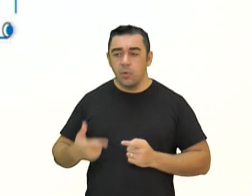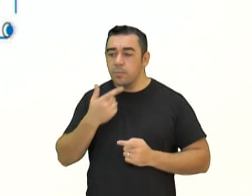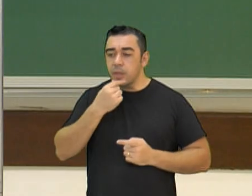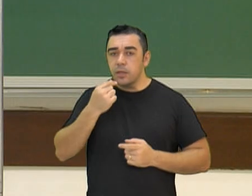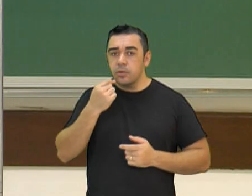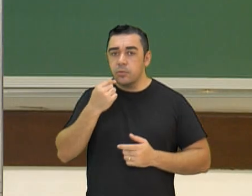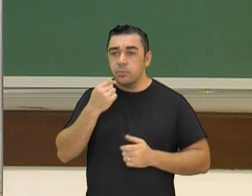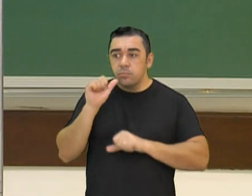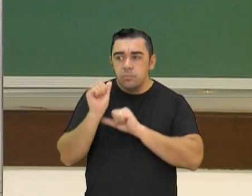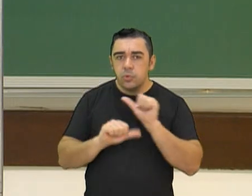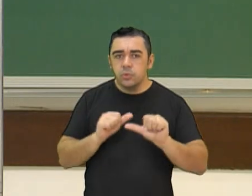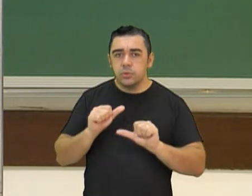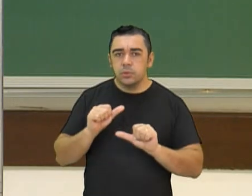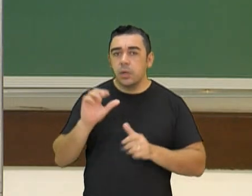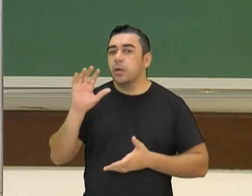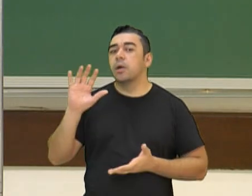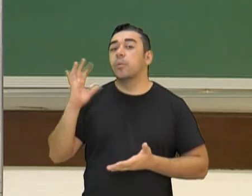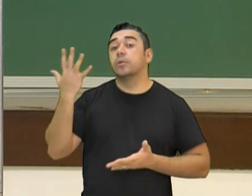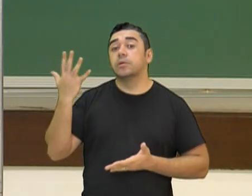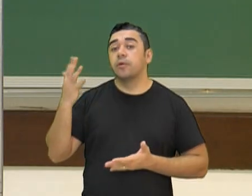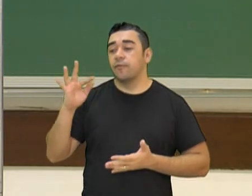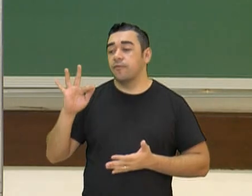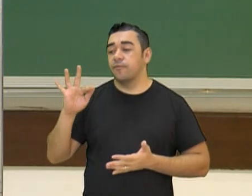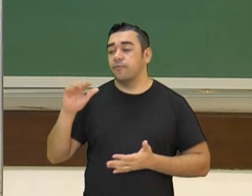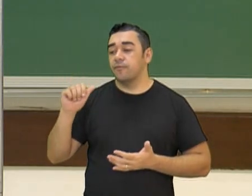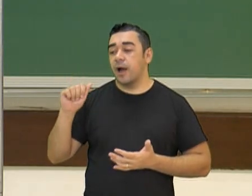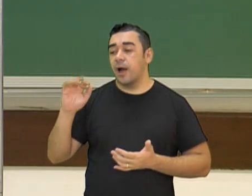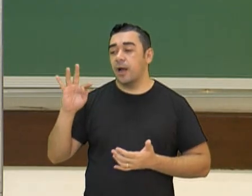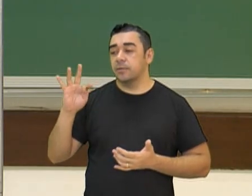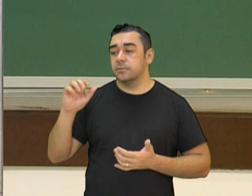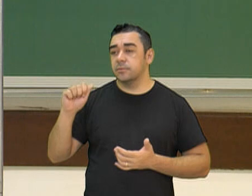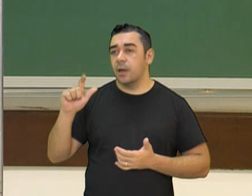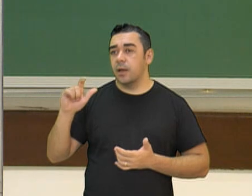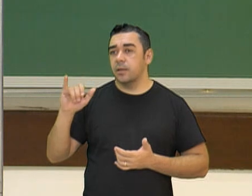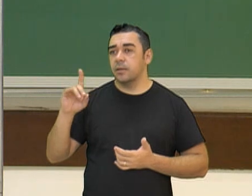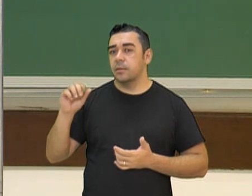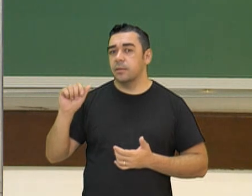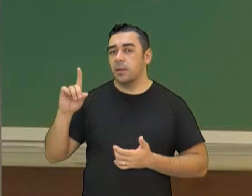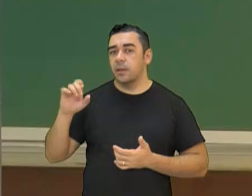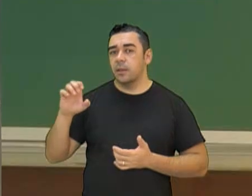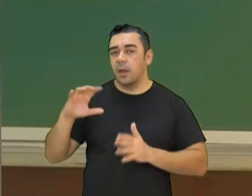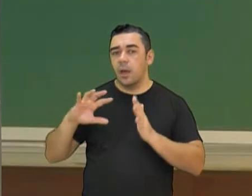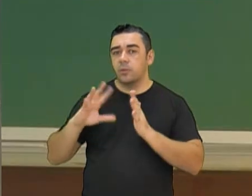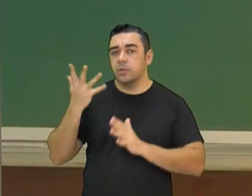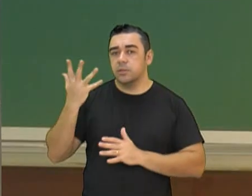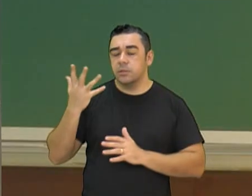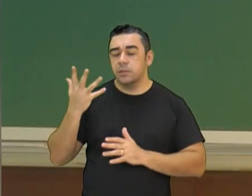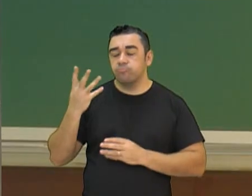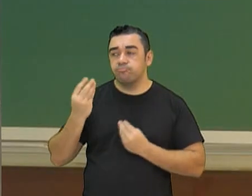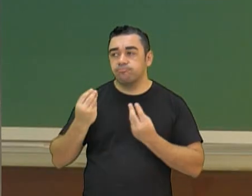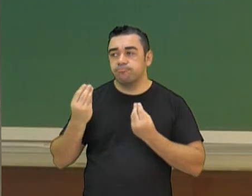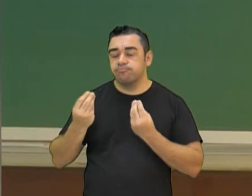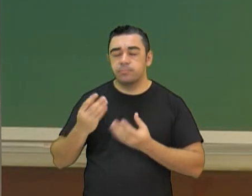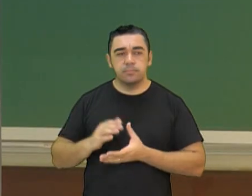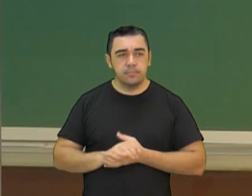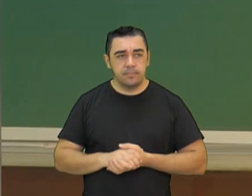tudo. O que será que aconteceu com ele, né? Que fatalidade foi essa? Né? Então gera aqui uma expectativa no leitor,